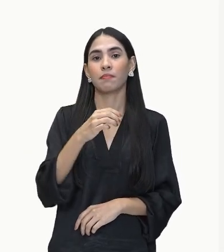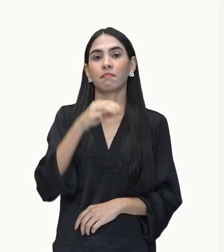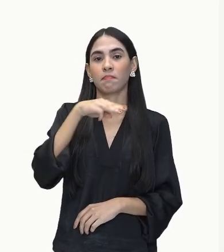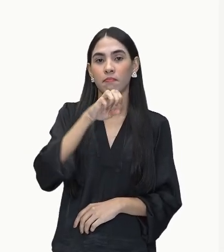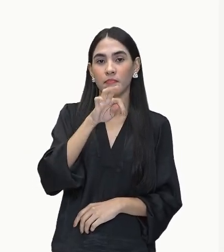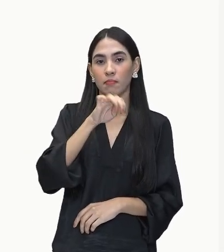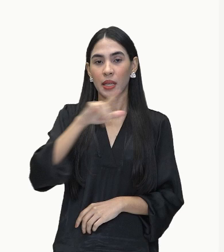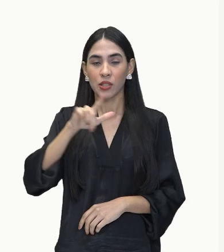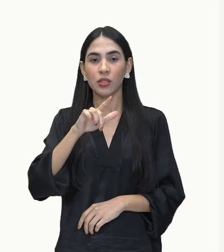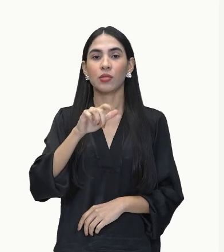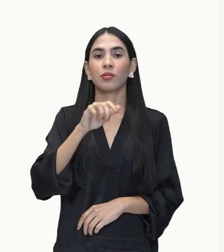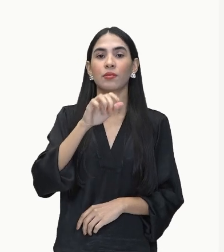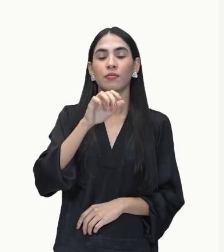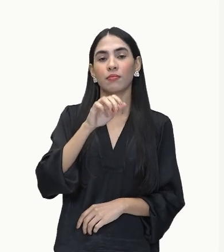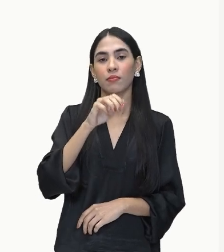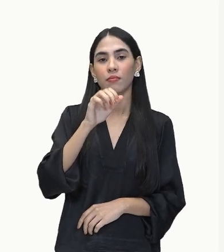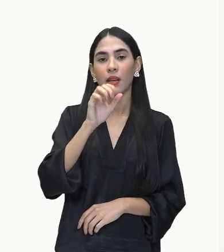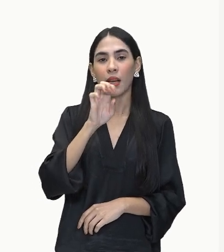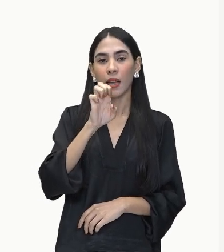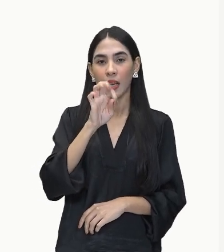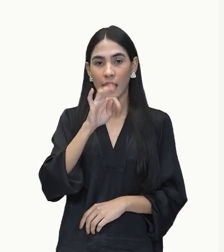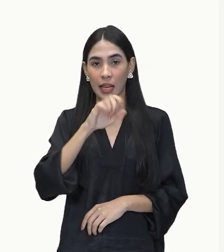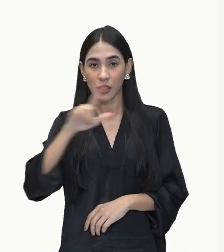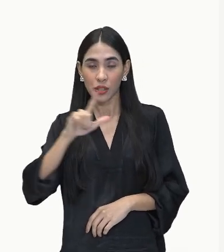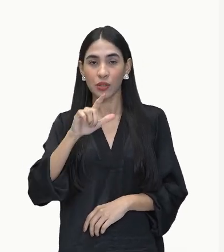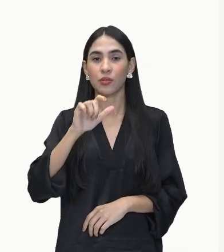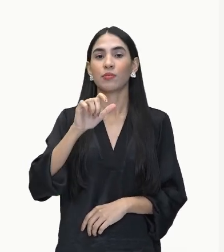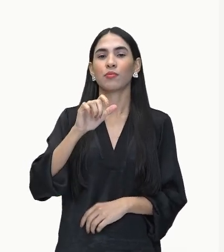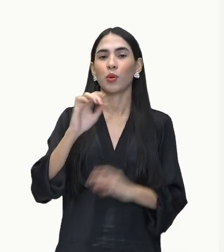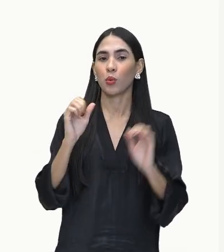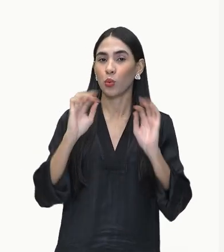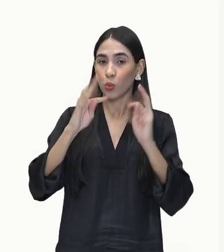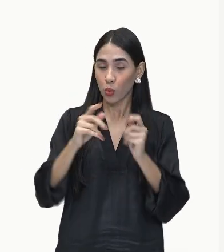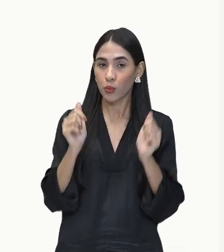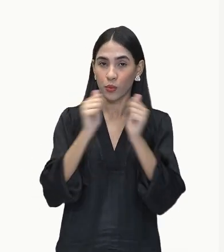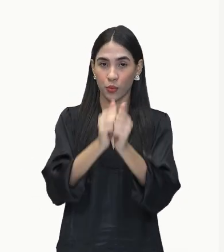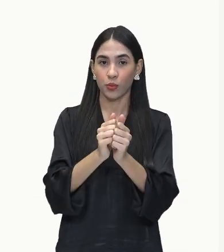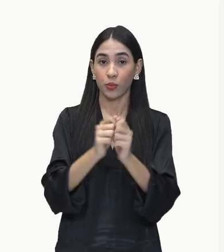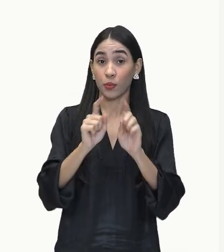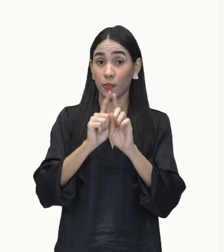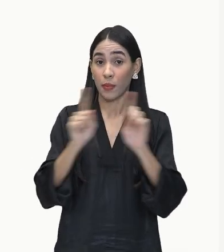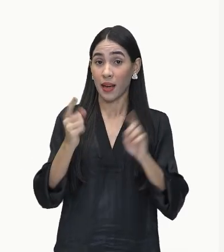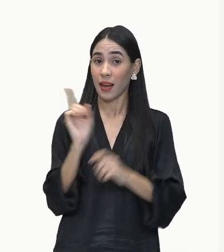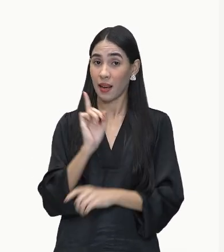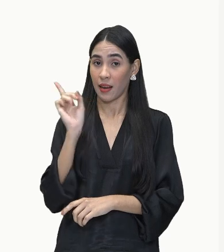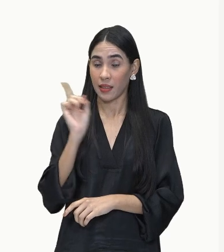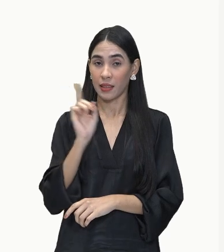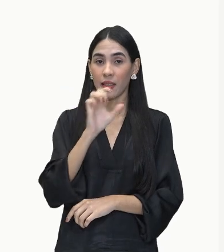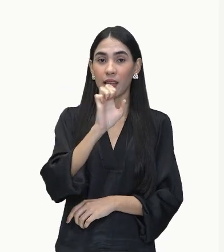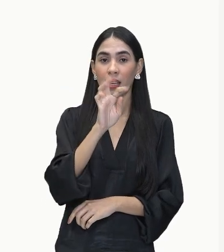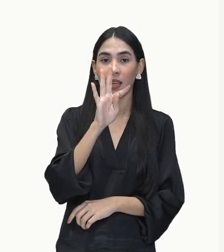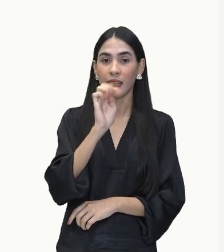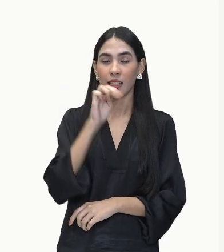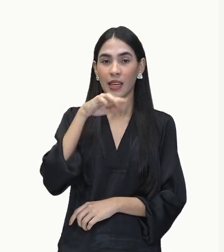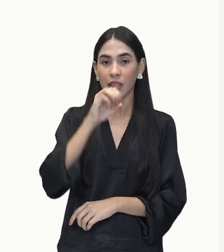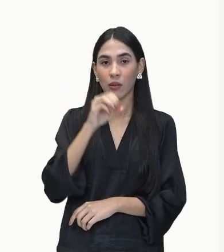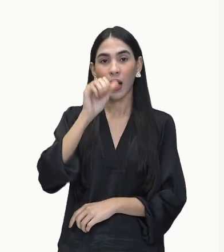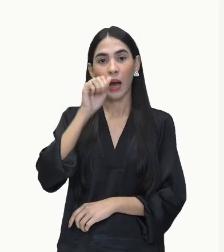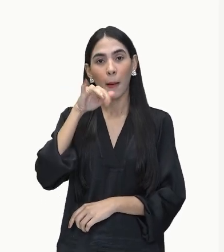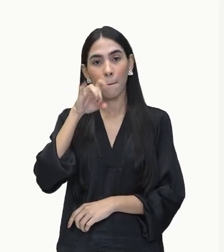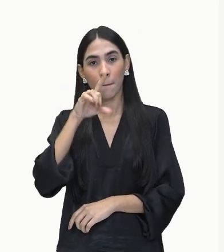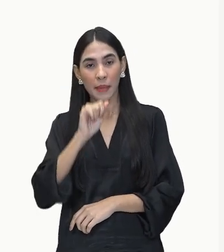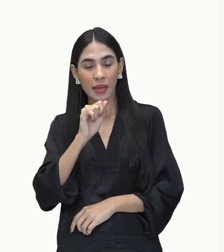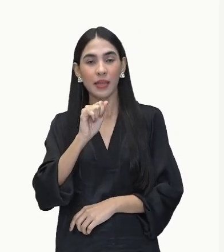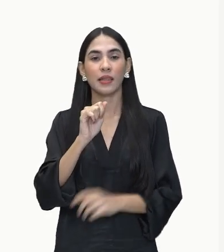metilamina, etilamina, propilamina, tudo junto. Nas amidas é etanamida,